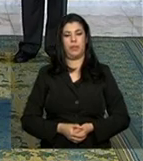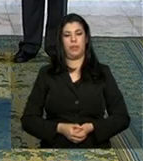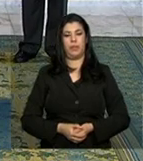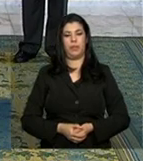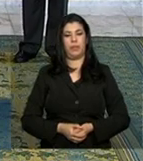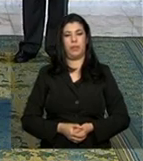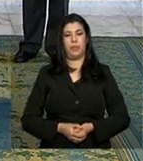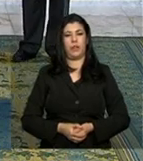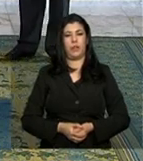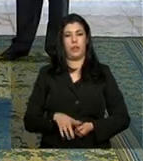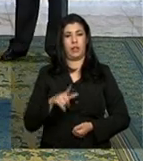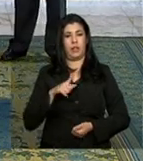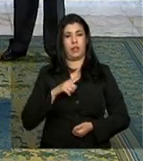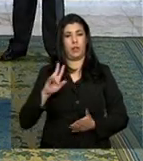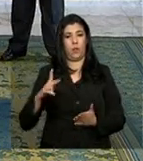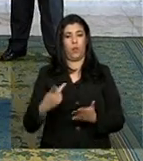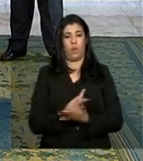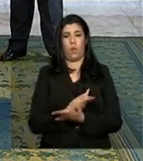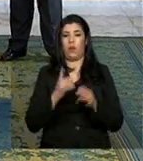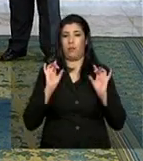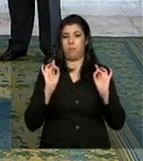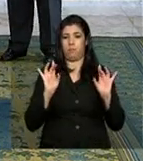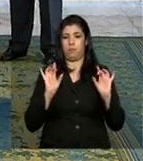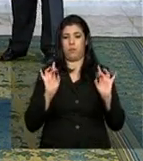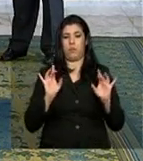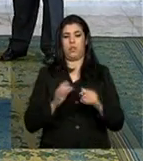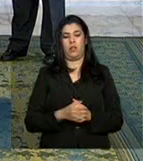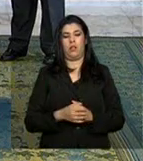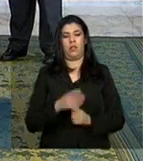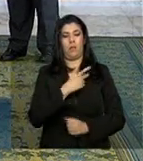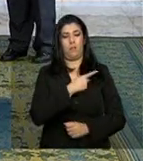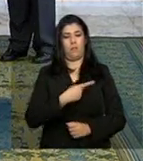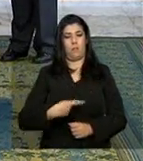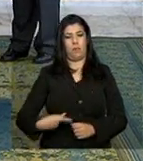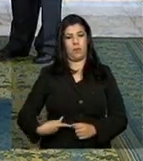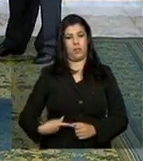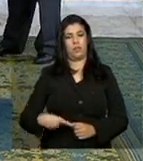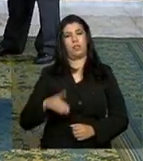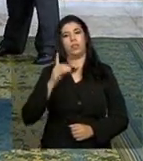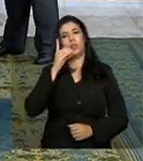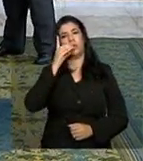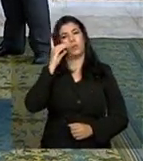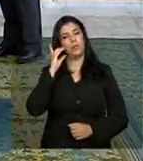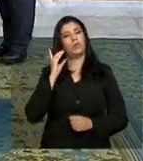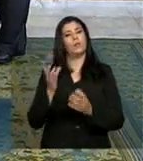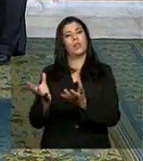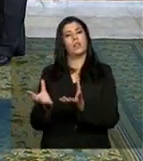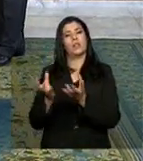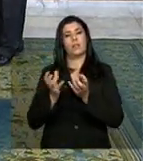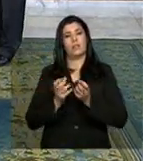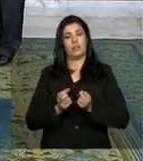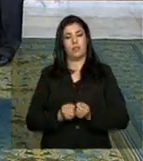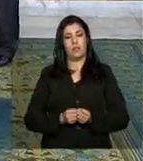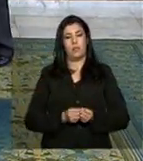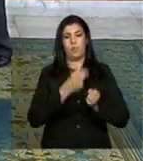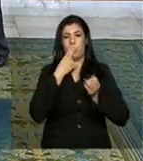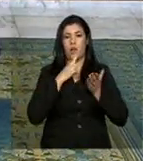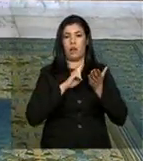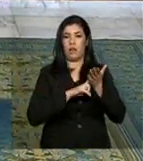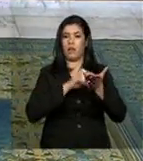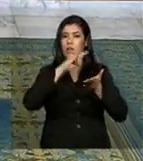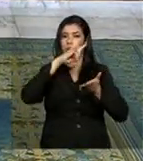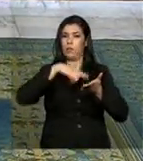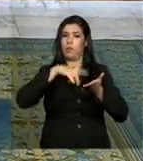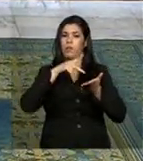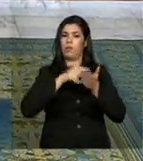nessa cerimônia, então, em que a presidenta recebe as cartas credenciais e deseja boas-vindas